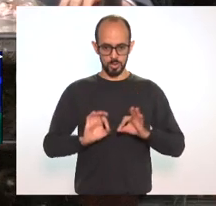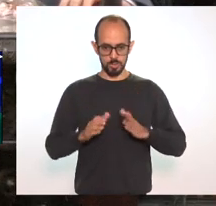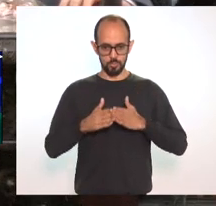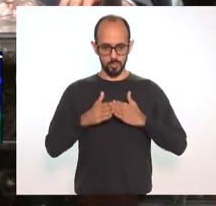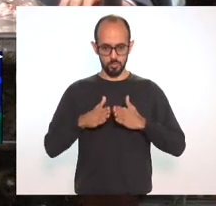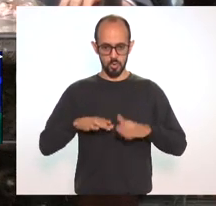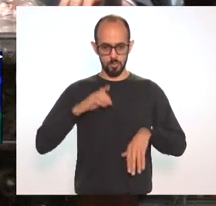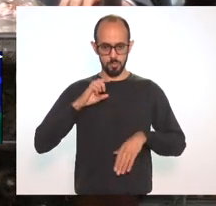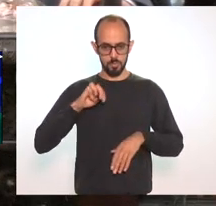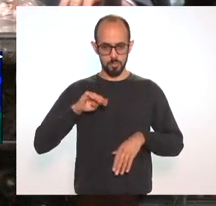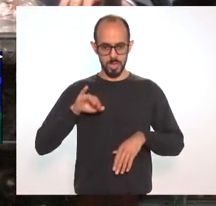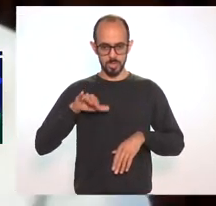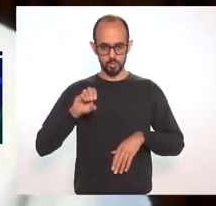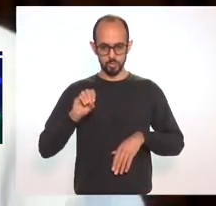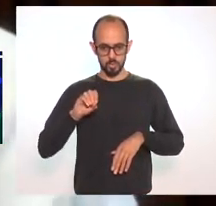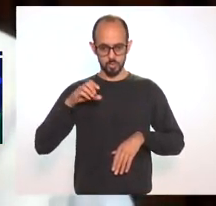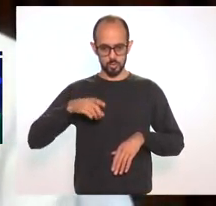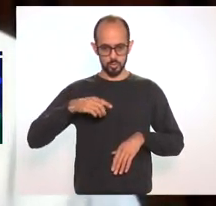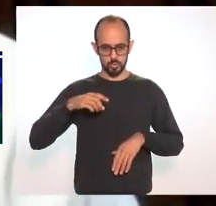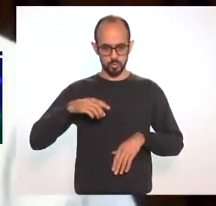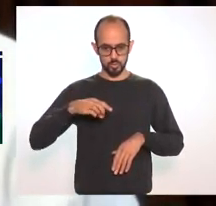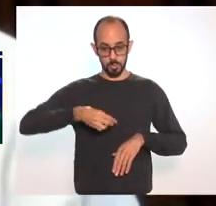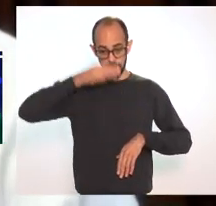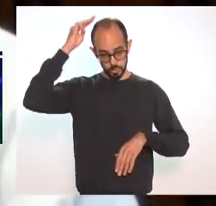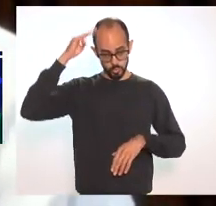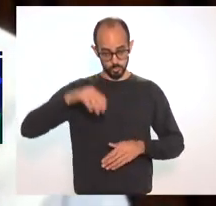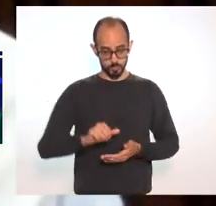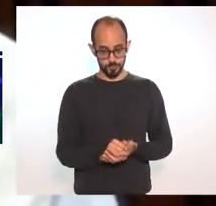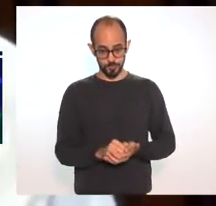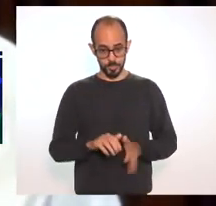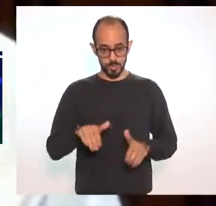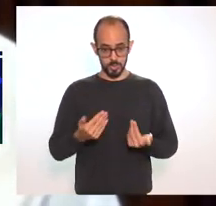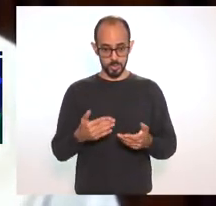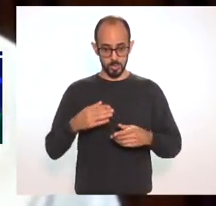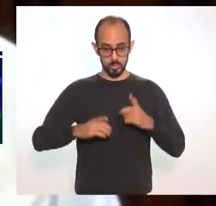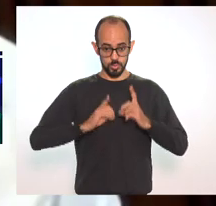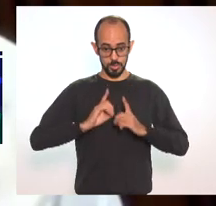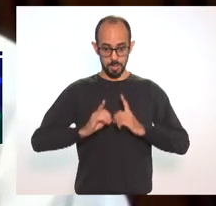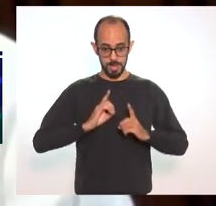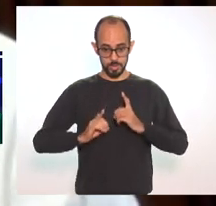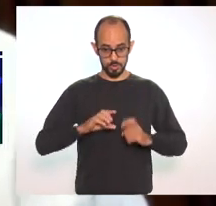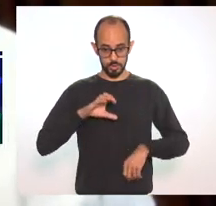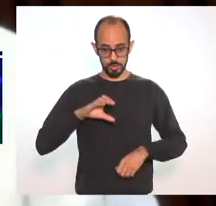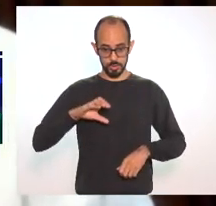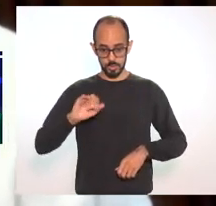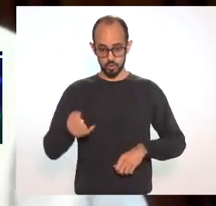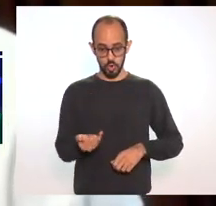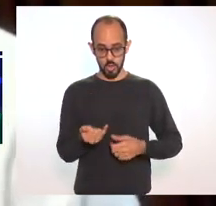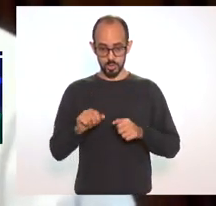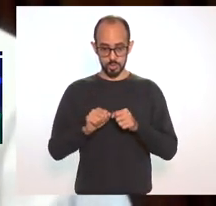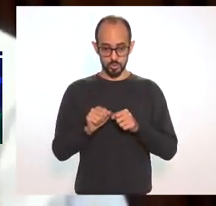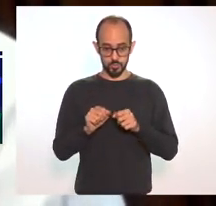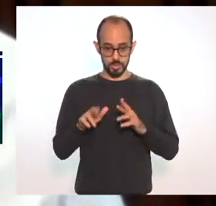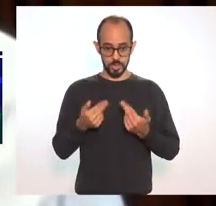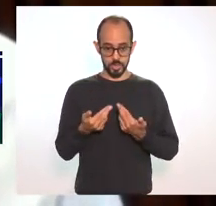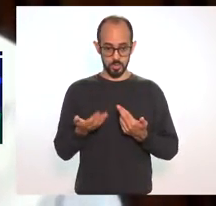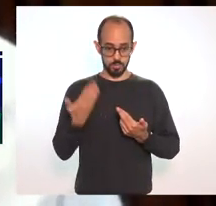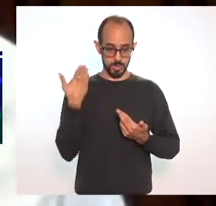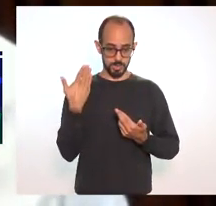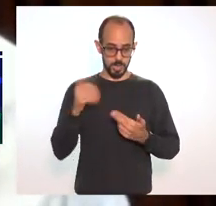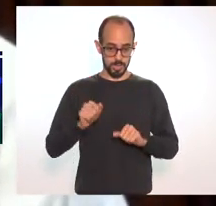Márcio. Senhor presidente, num debate feito na CCJ, na última reunião, houve uma decisão